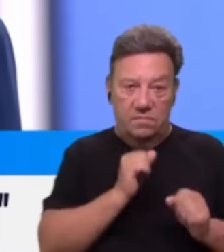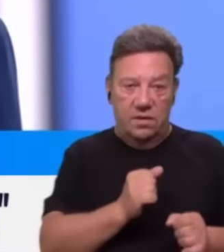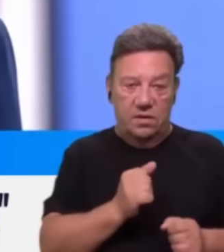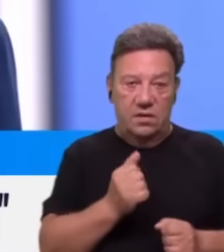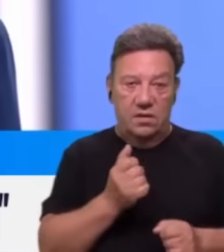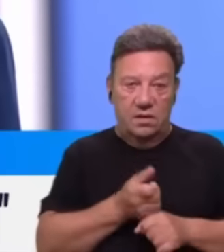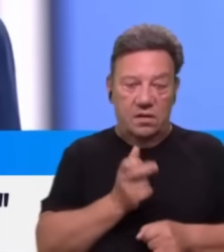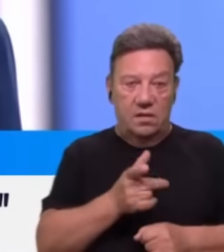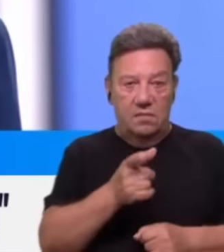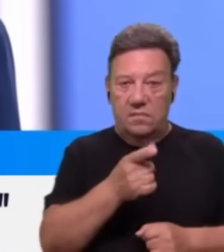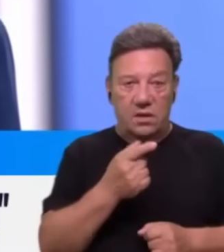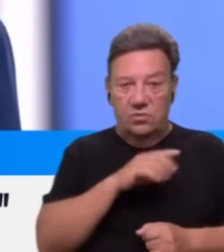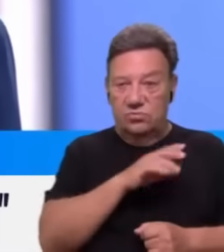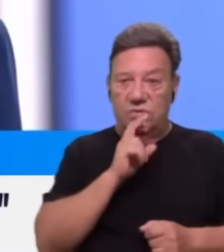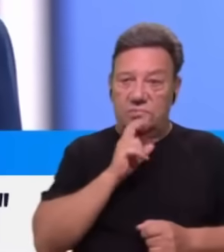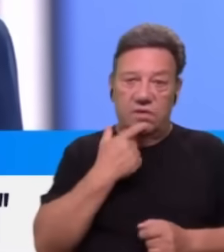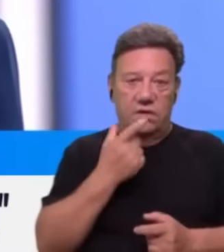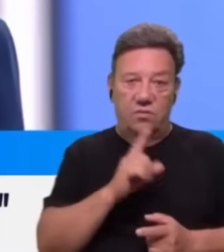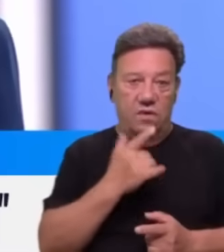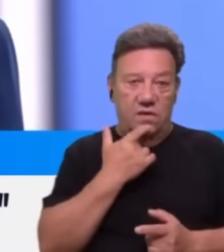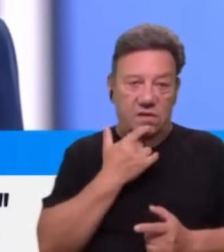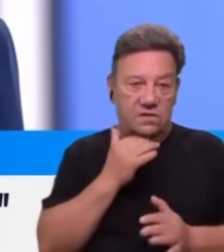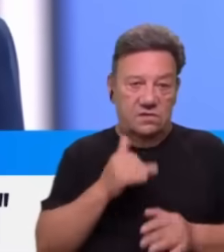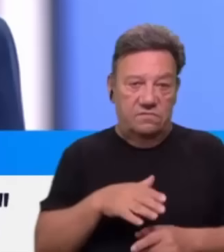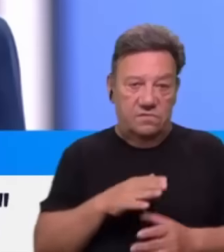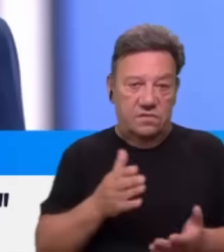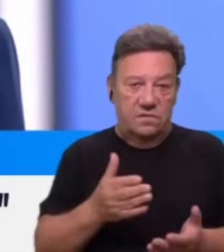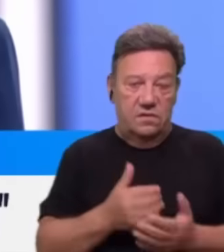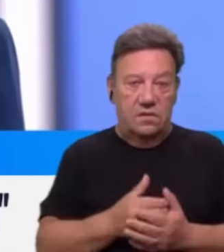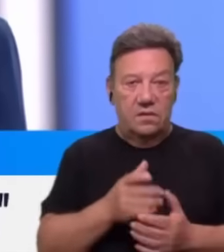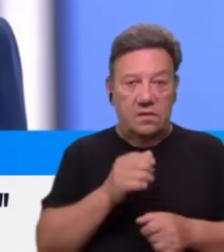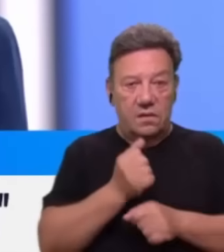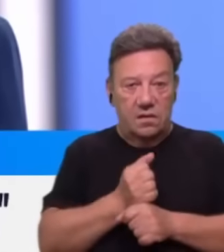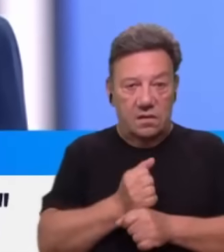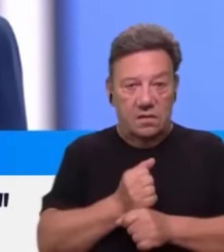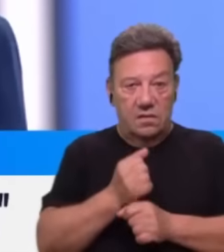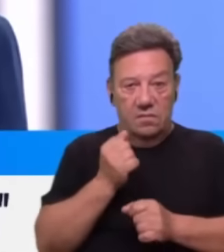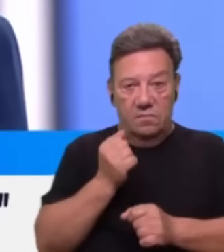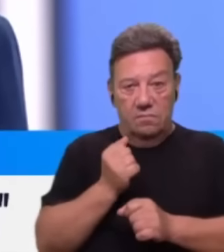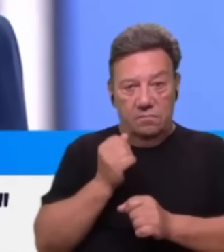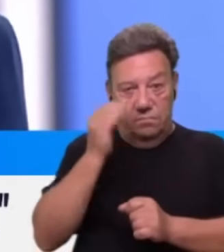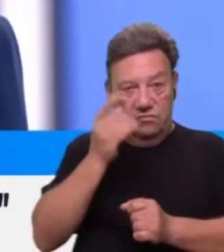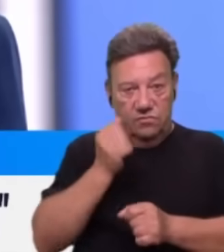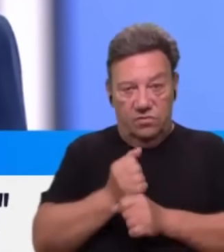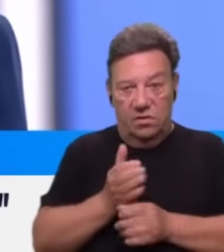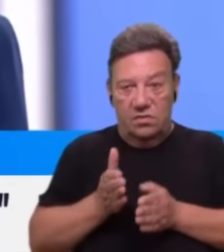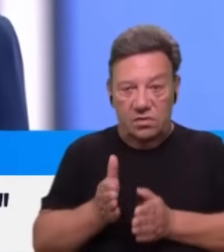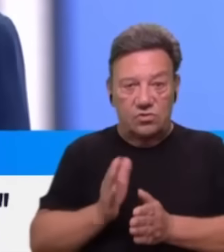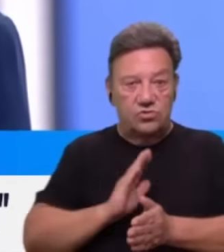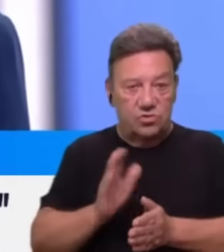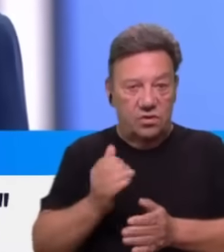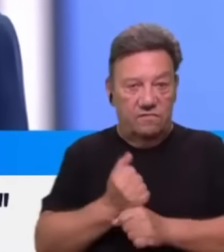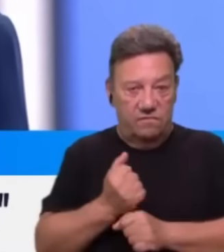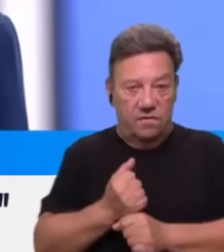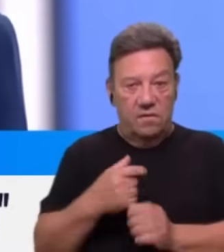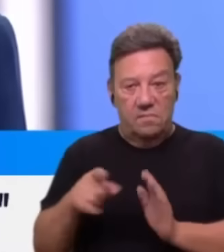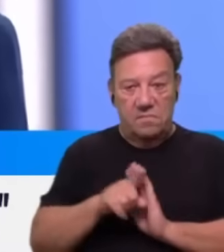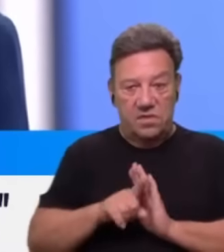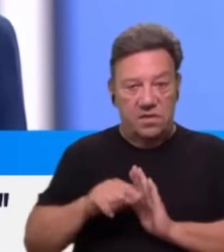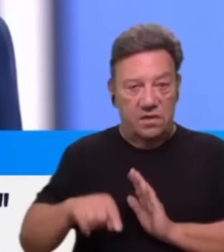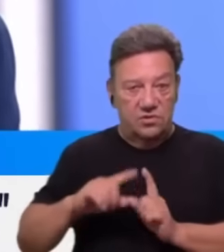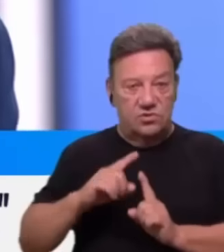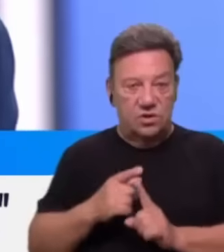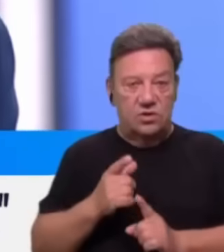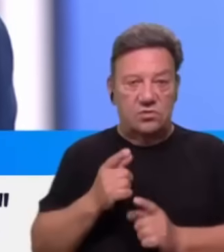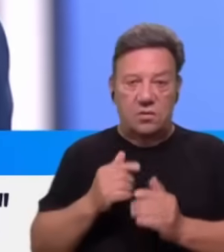não é suficiente ah deixa-me terminar só para a carreira dos professores nós já fizemos ah tomamos medidas este ano